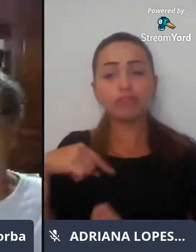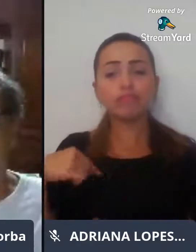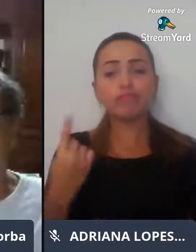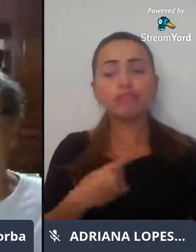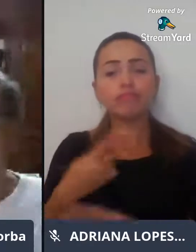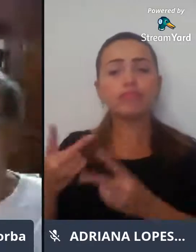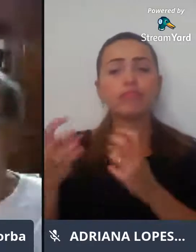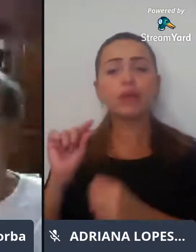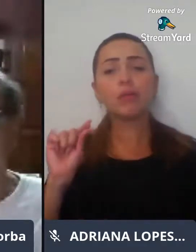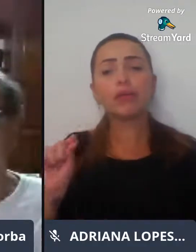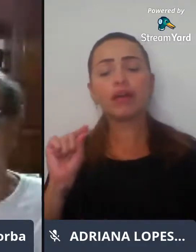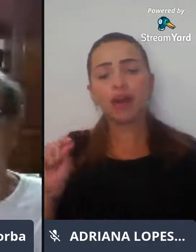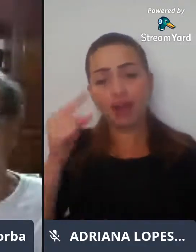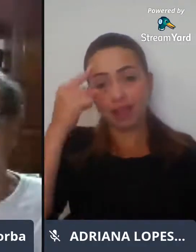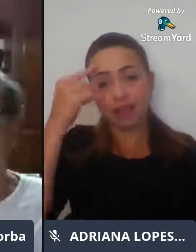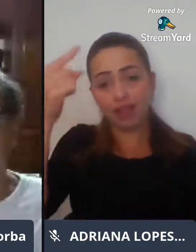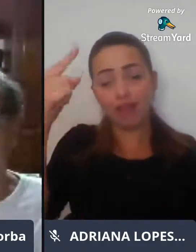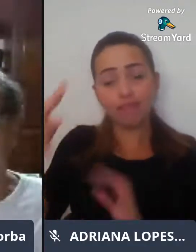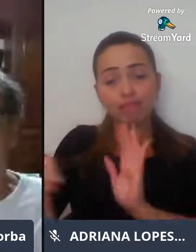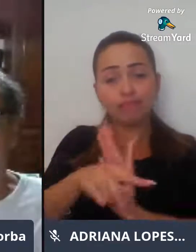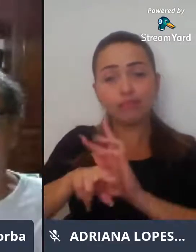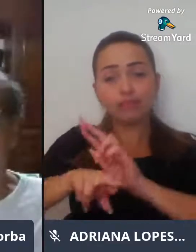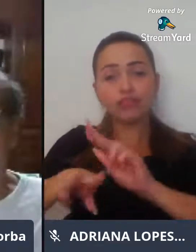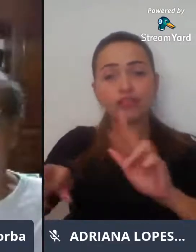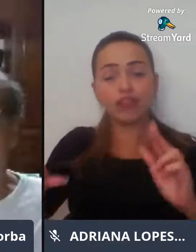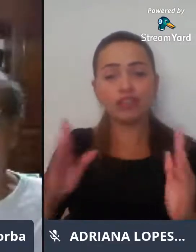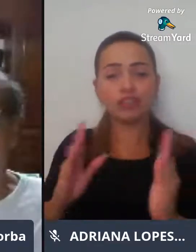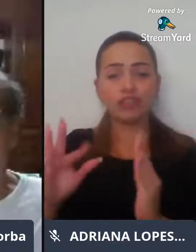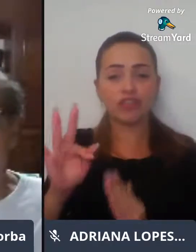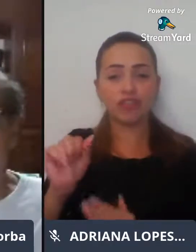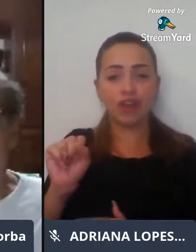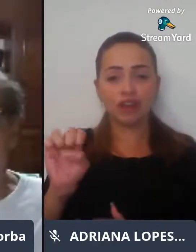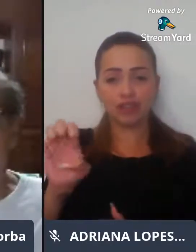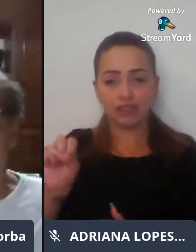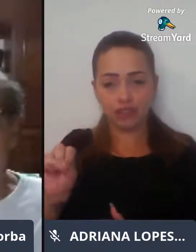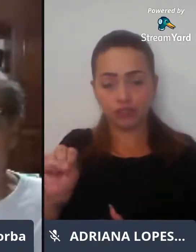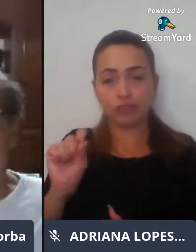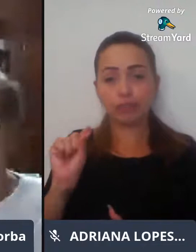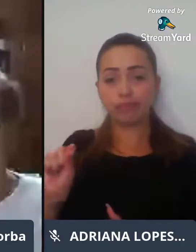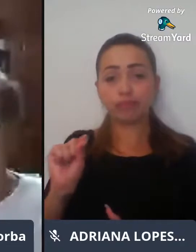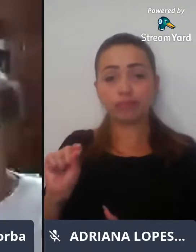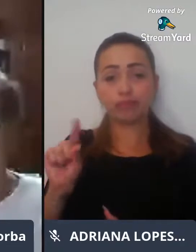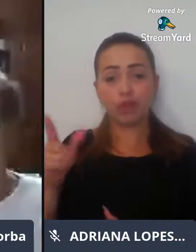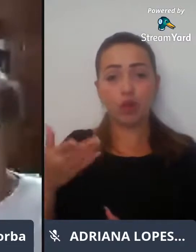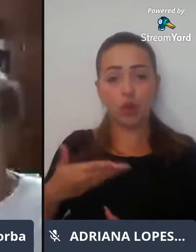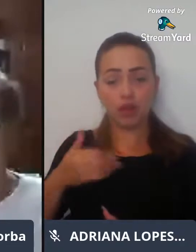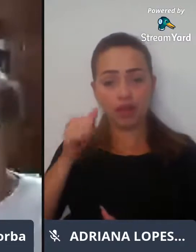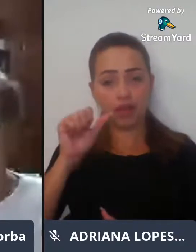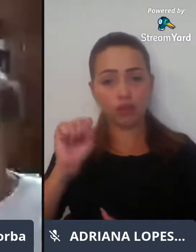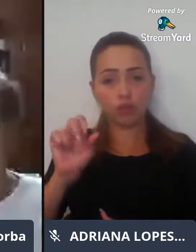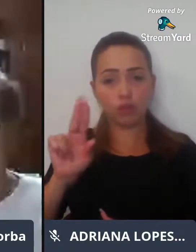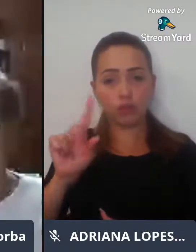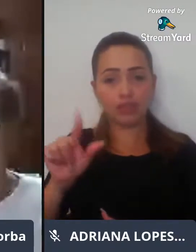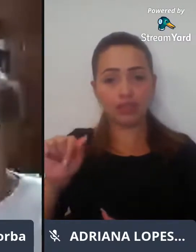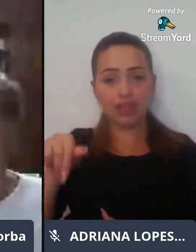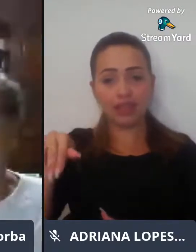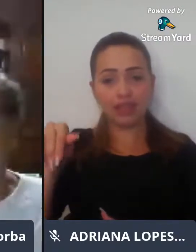percebido essa ideia de diferentes fases, né, que a colega Suzana Predger chama